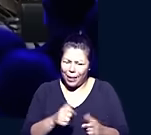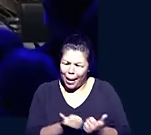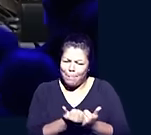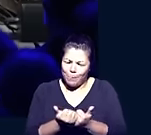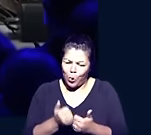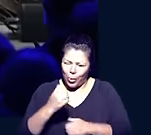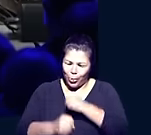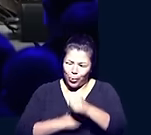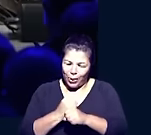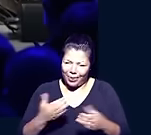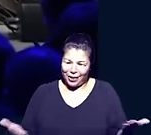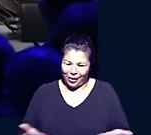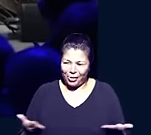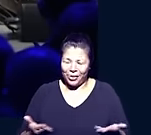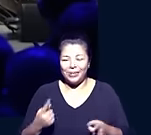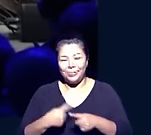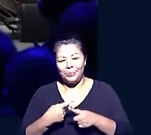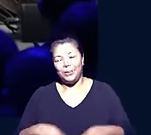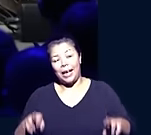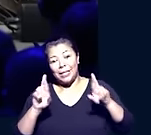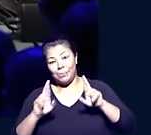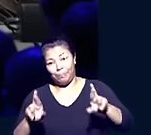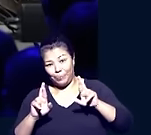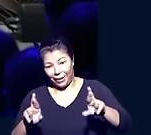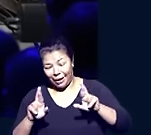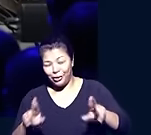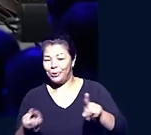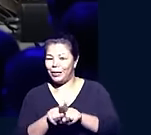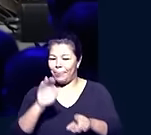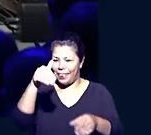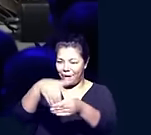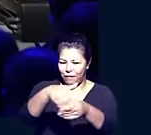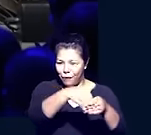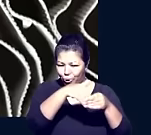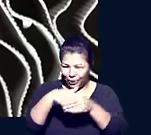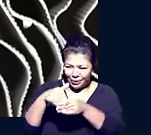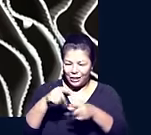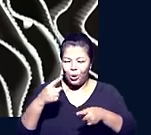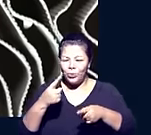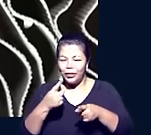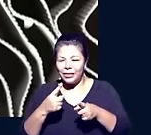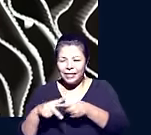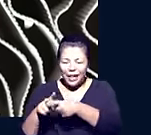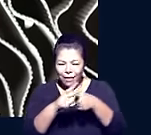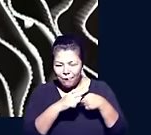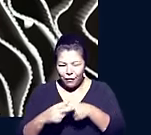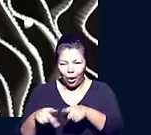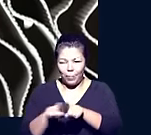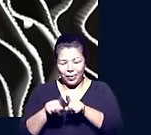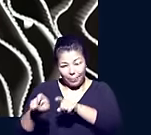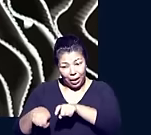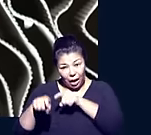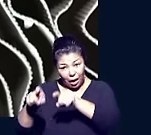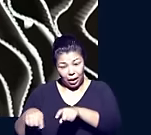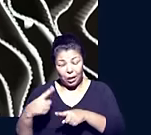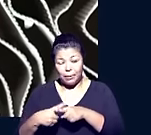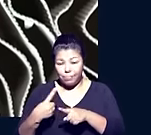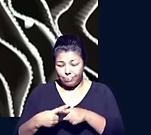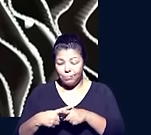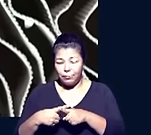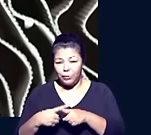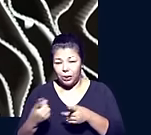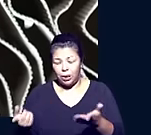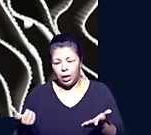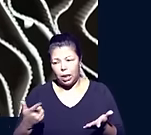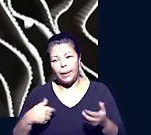fala a expectativa da votação da reforma tributária porque a nossa expectativa é de promulgá-la ela retornando pra Câmara lógico observando